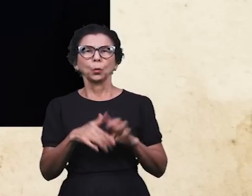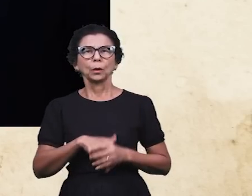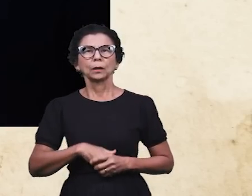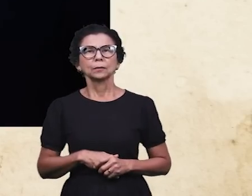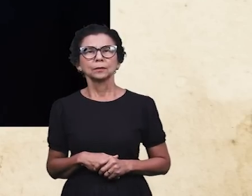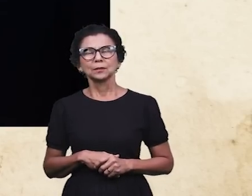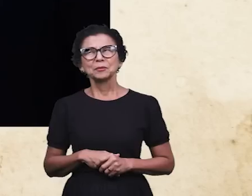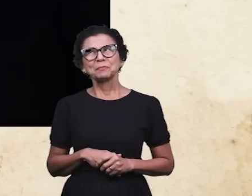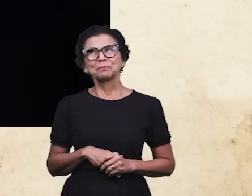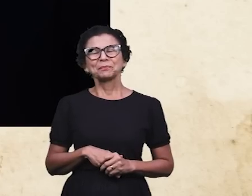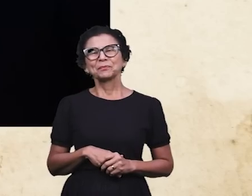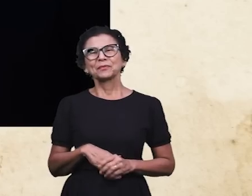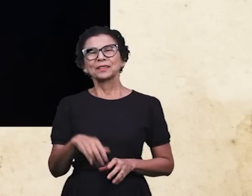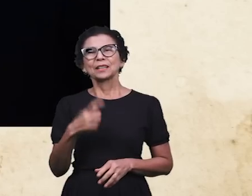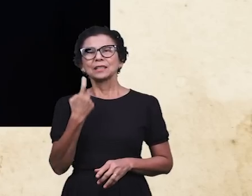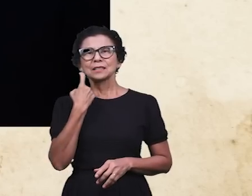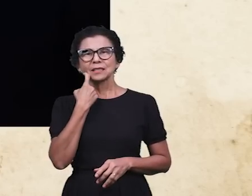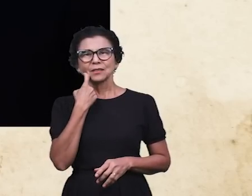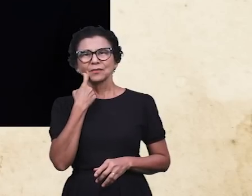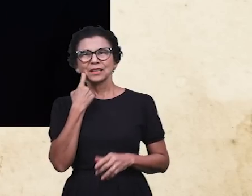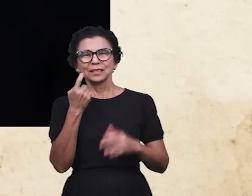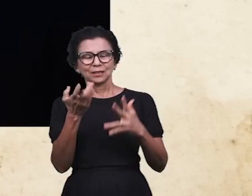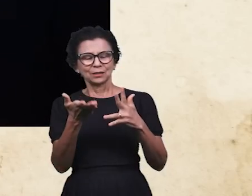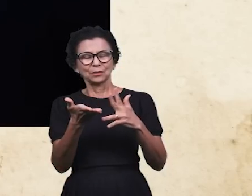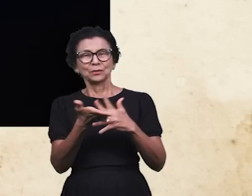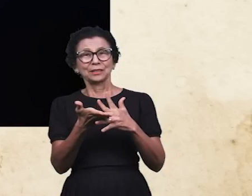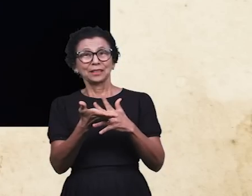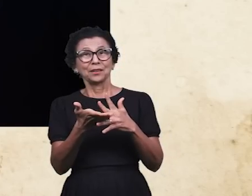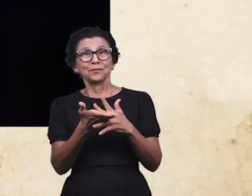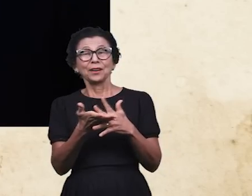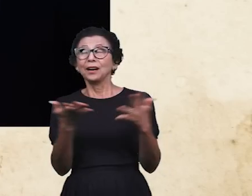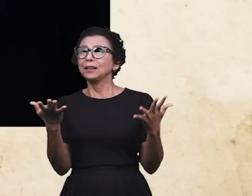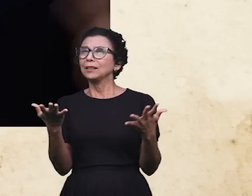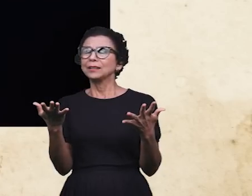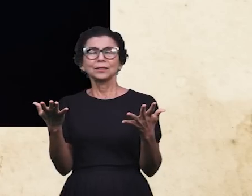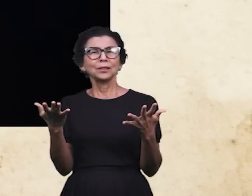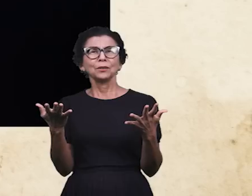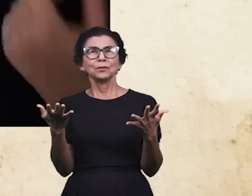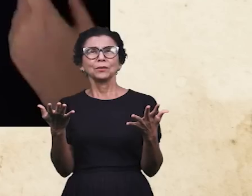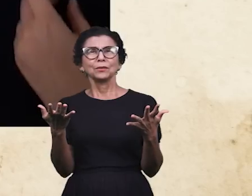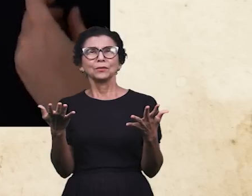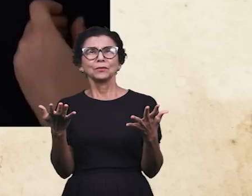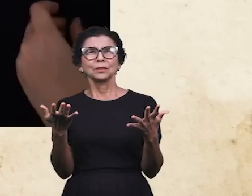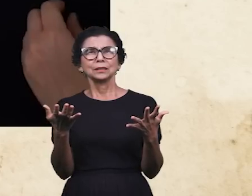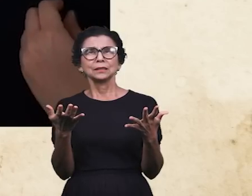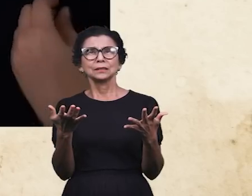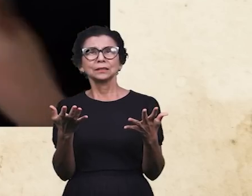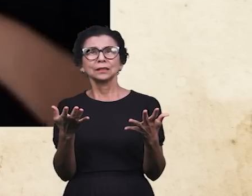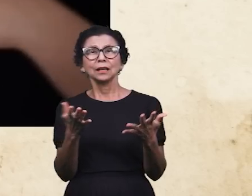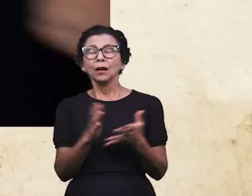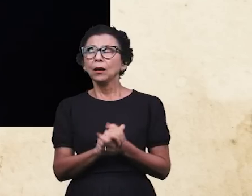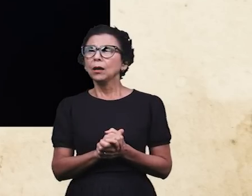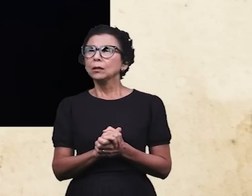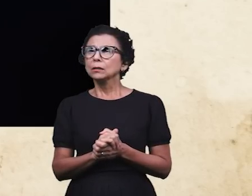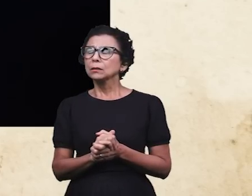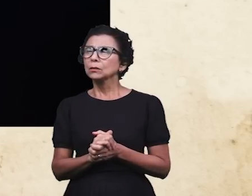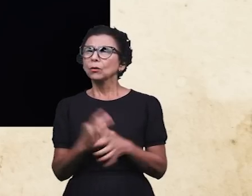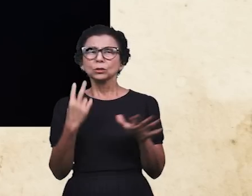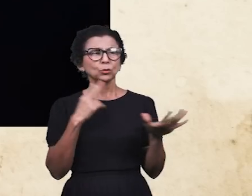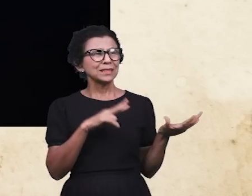sexta-feira, na hora ali do intervalo, na hora do lanche, foi que eu me dei conta que a melodia que eu estava a semana